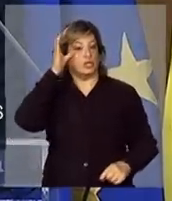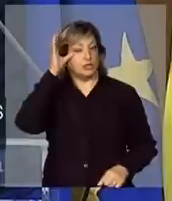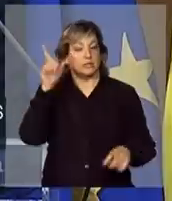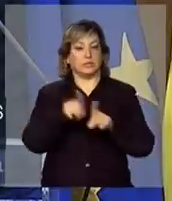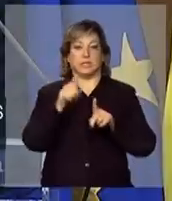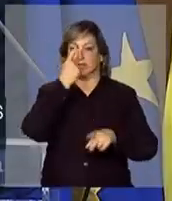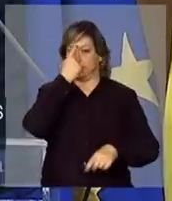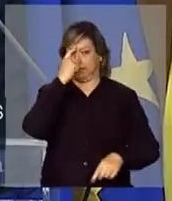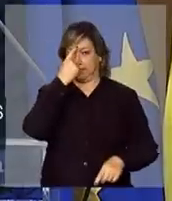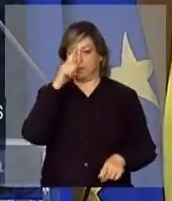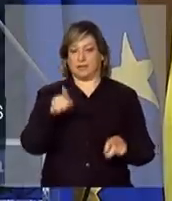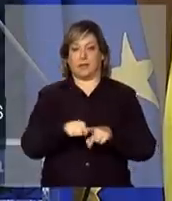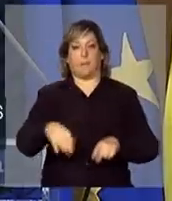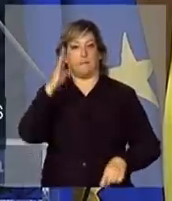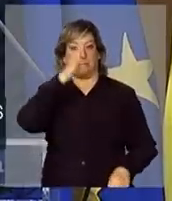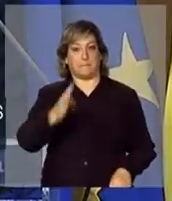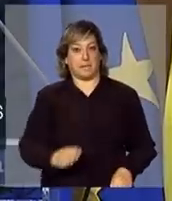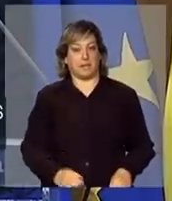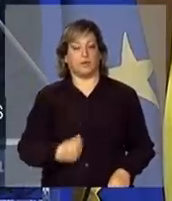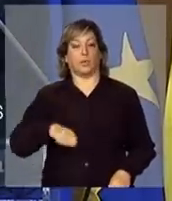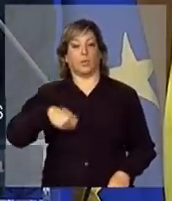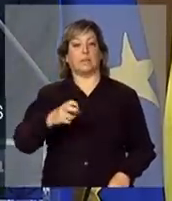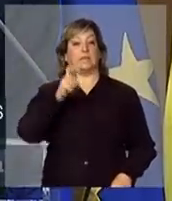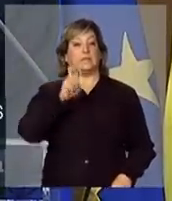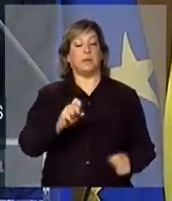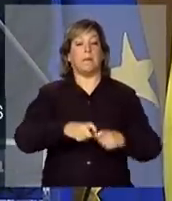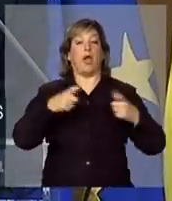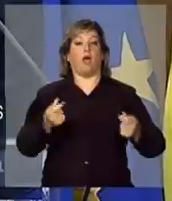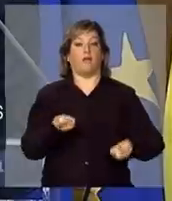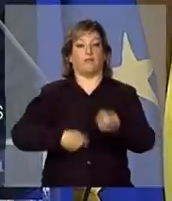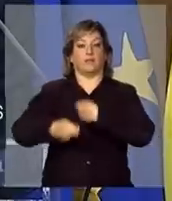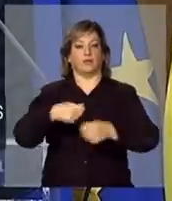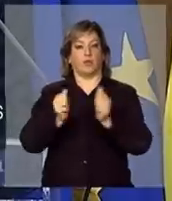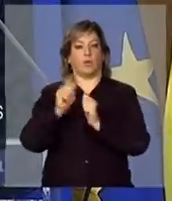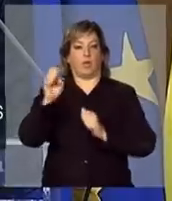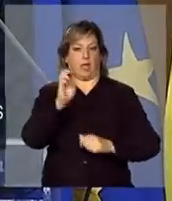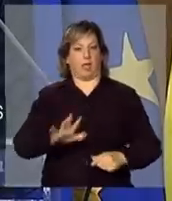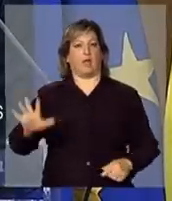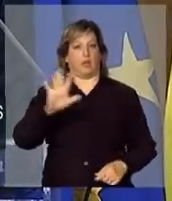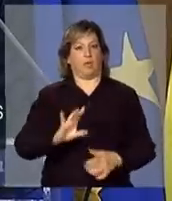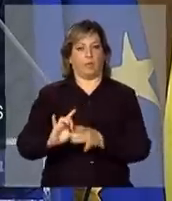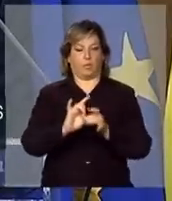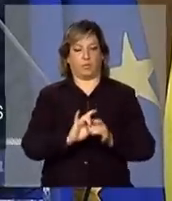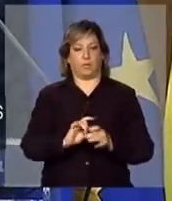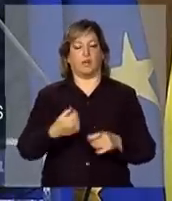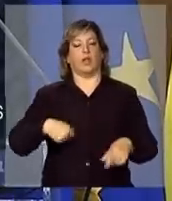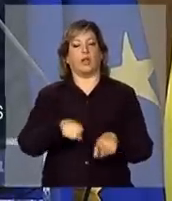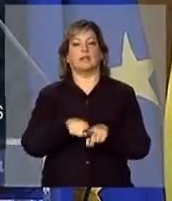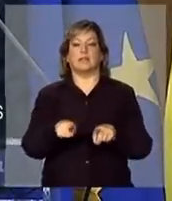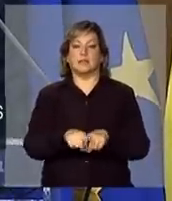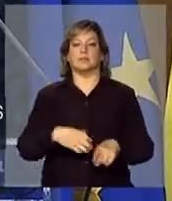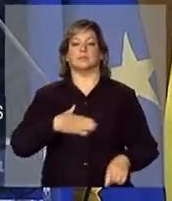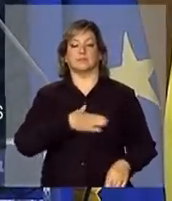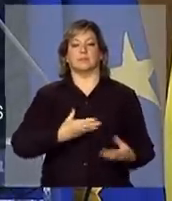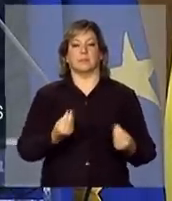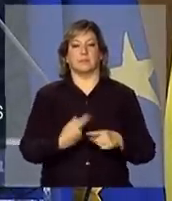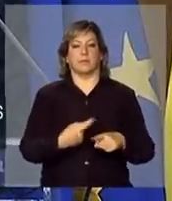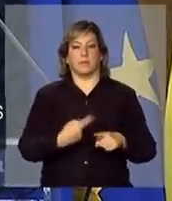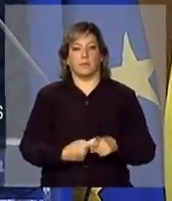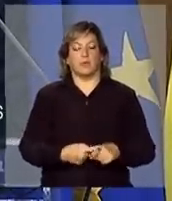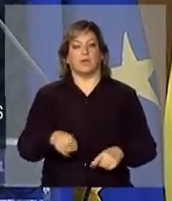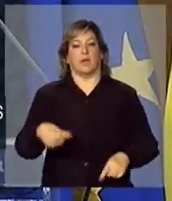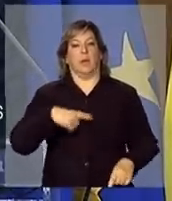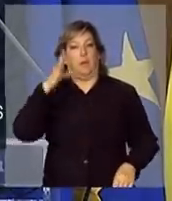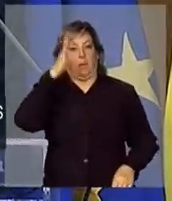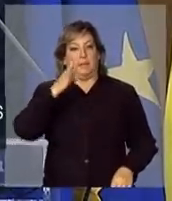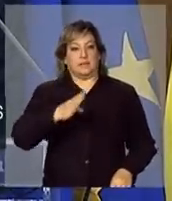o quinto maior investidor na União Europeia. Também saudamos a ratificação pelo Brasil